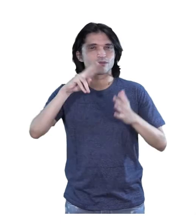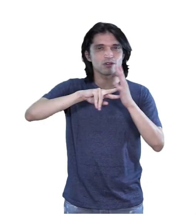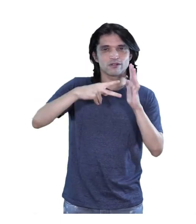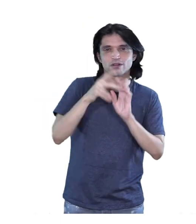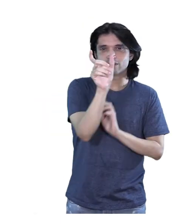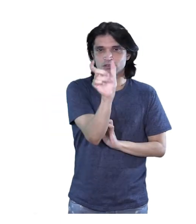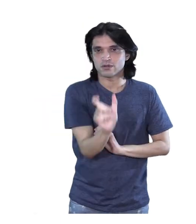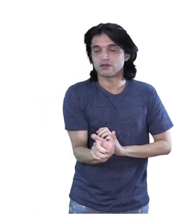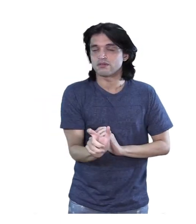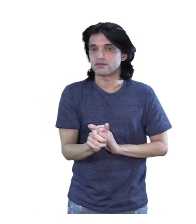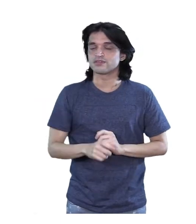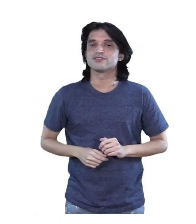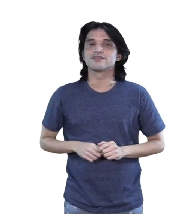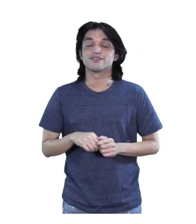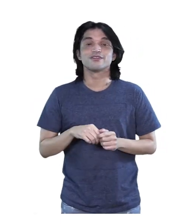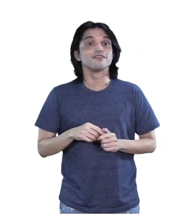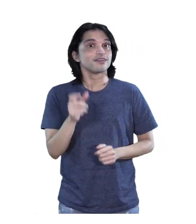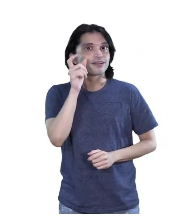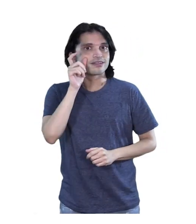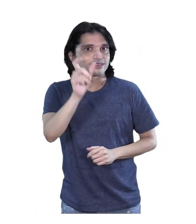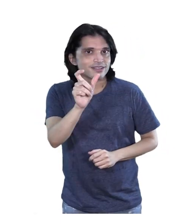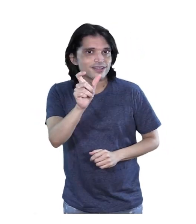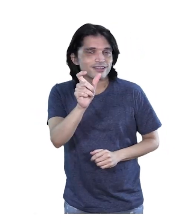quando deseja falar outra.